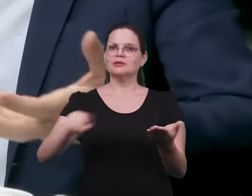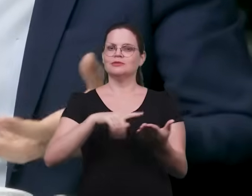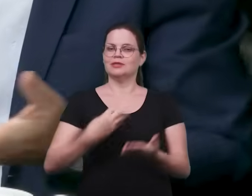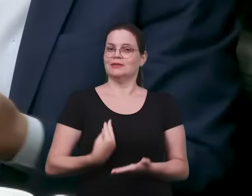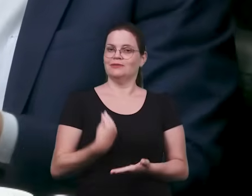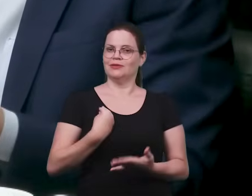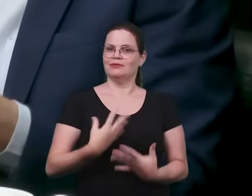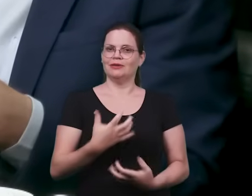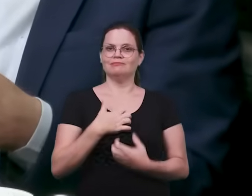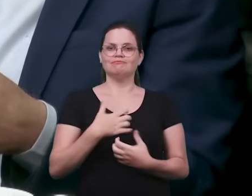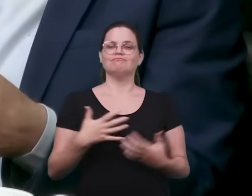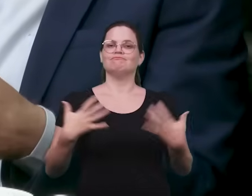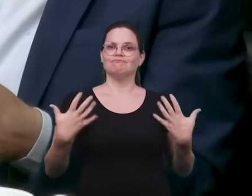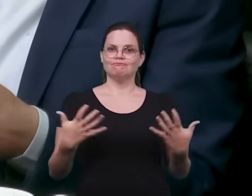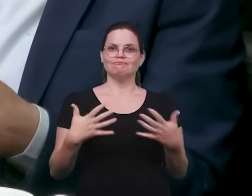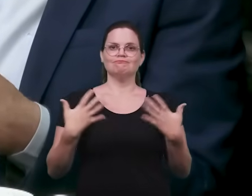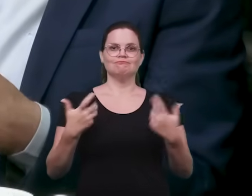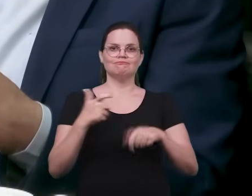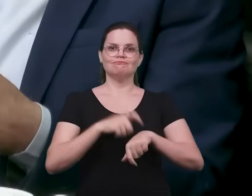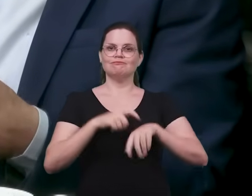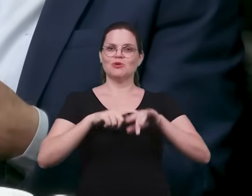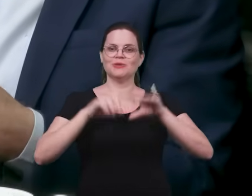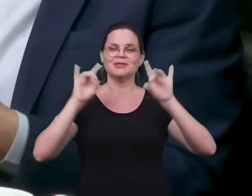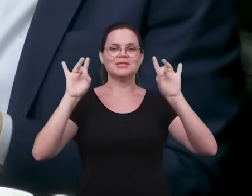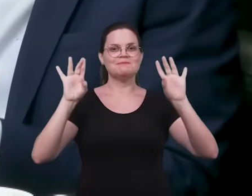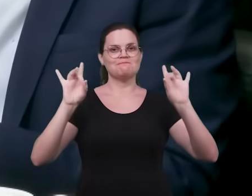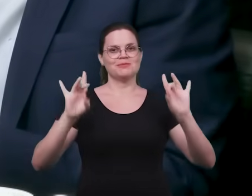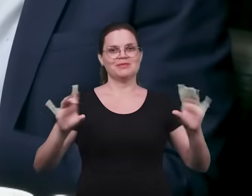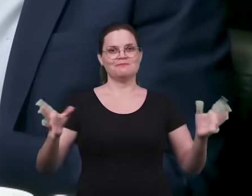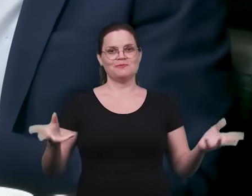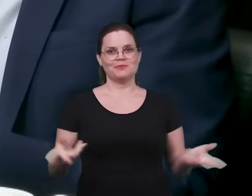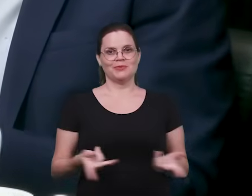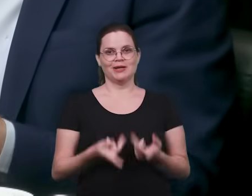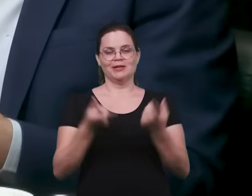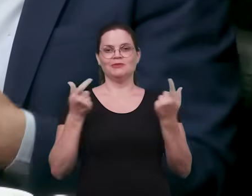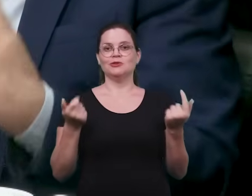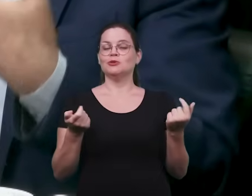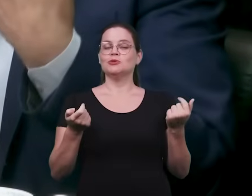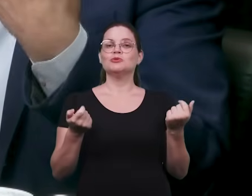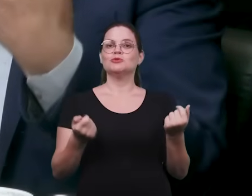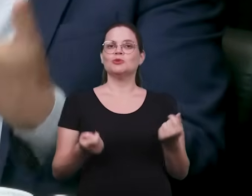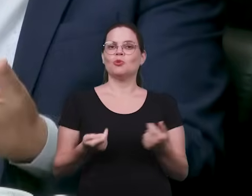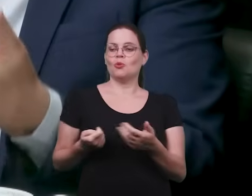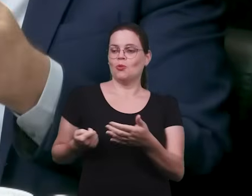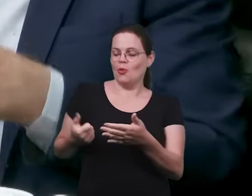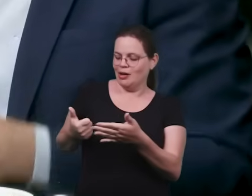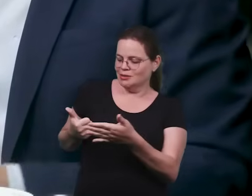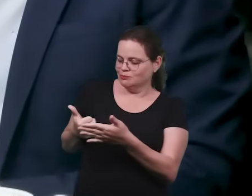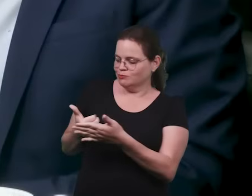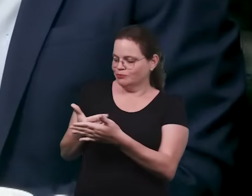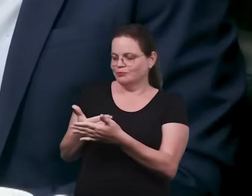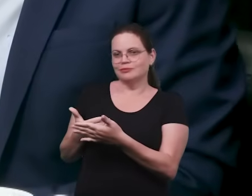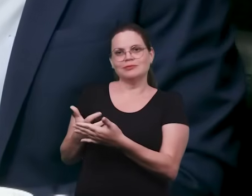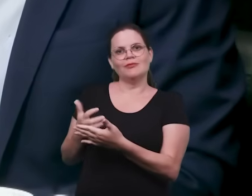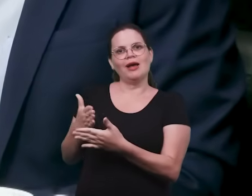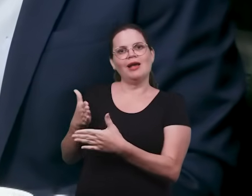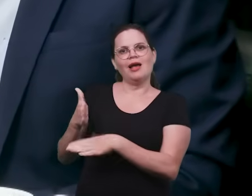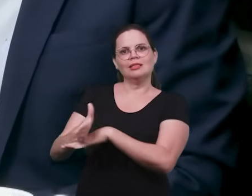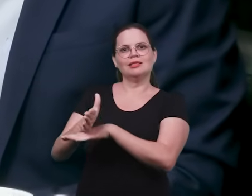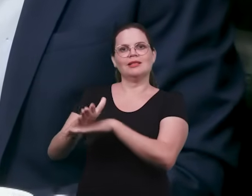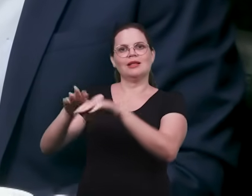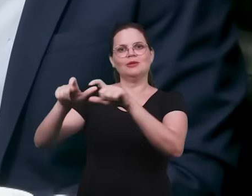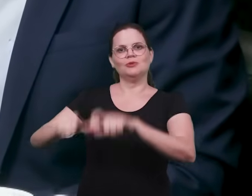estão vivendo aqui esse momento glorioso, prestes a possuir esta